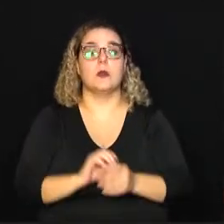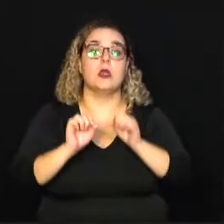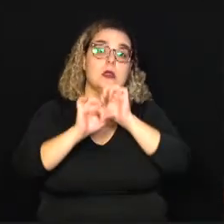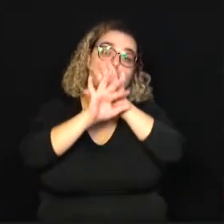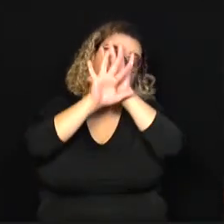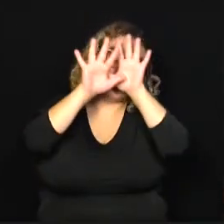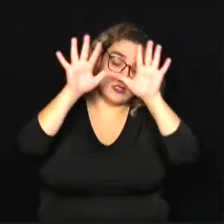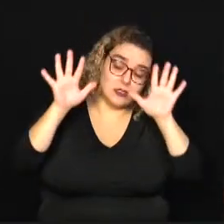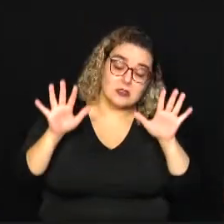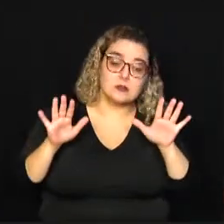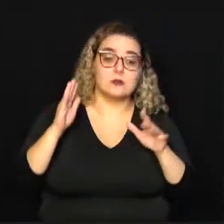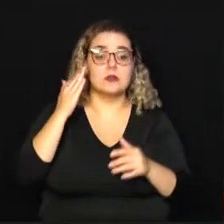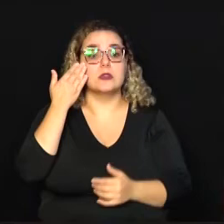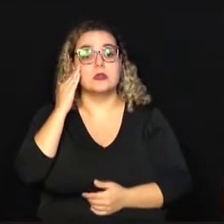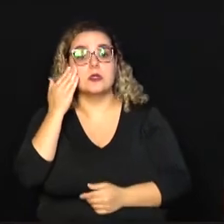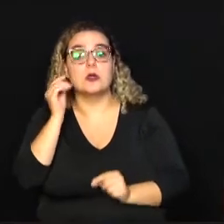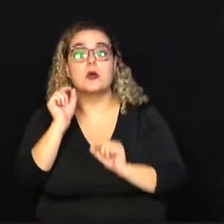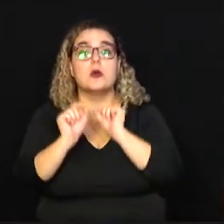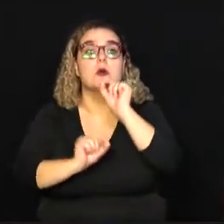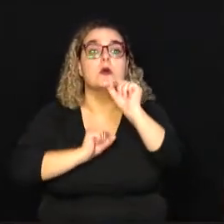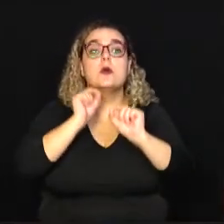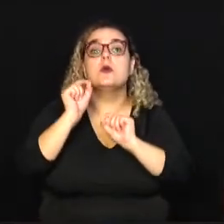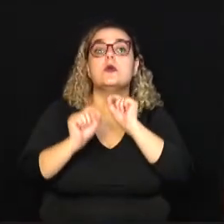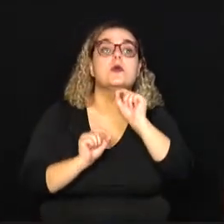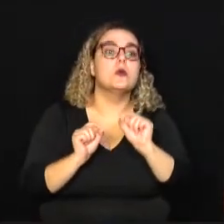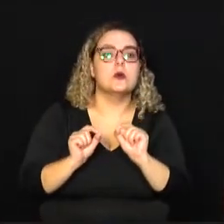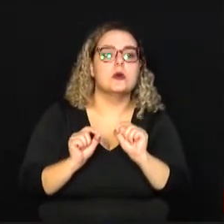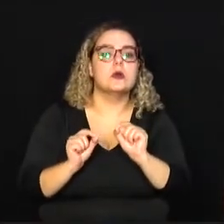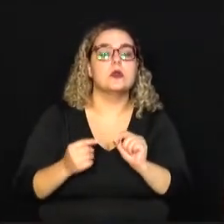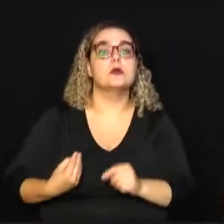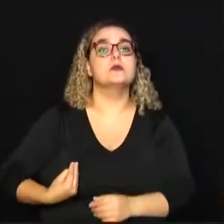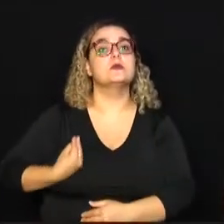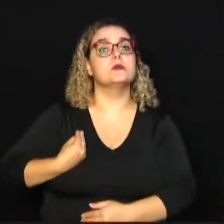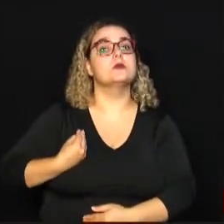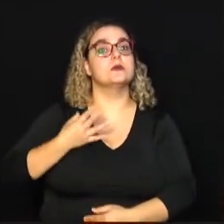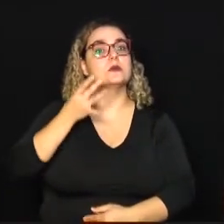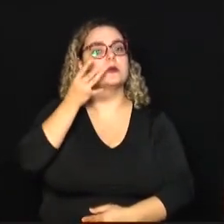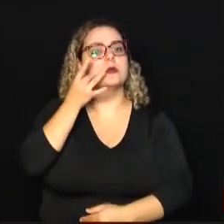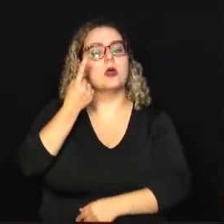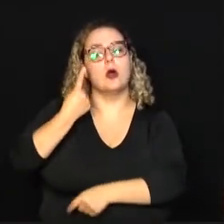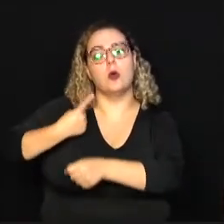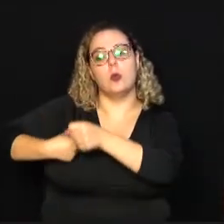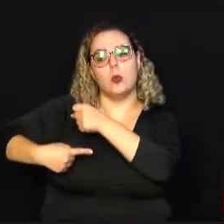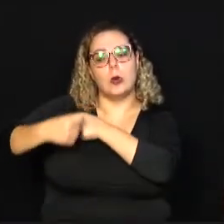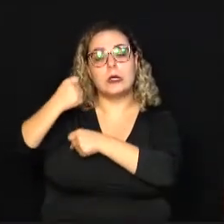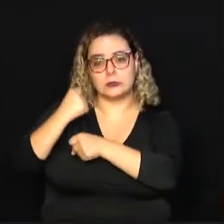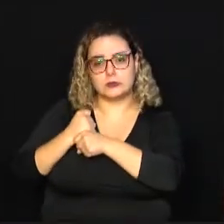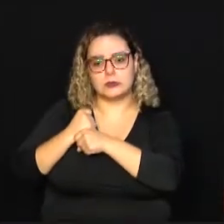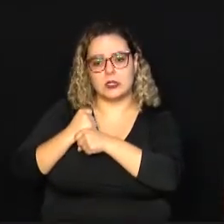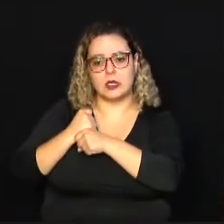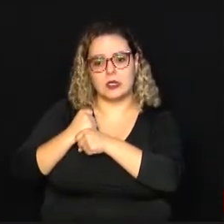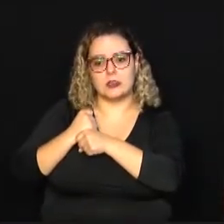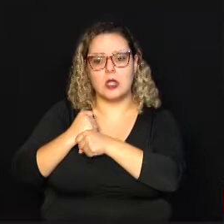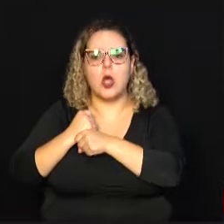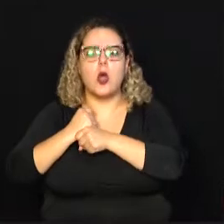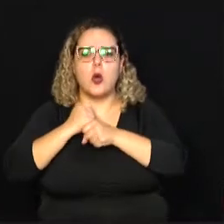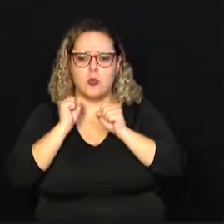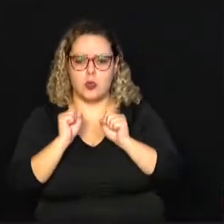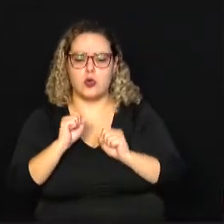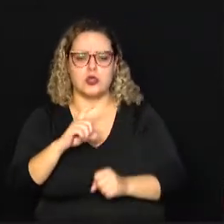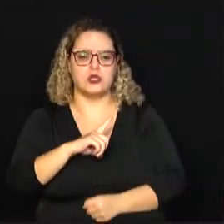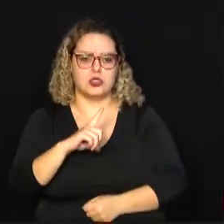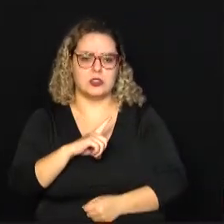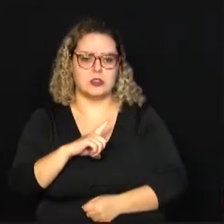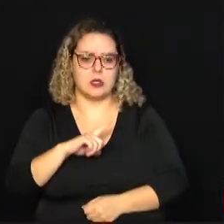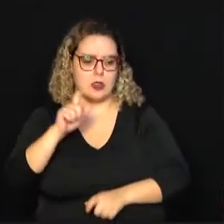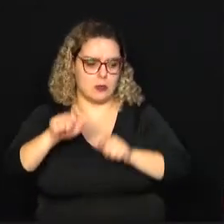transparência, muito entendimento sobre o que é que nós estamos enfrentando, né? Há um ano atrás, a gente até podia ter, né, o pessoal,